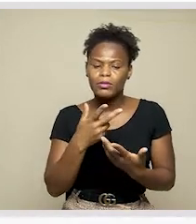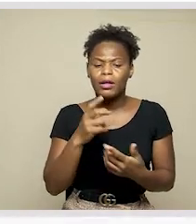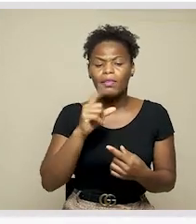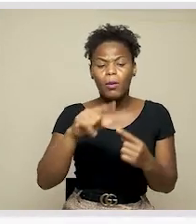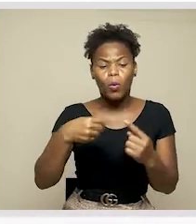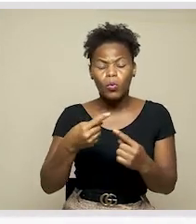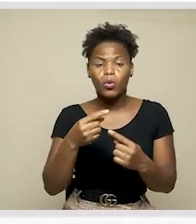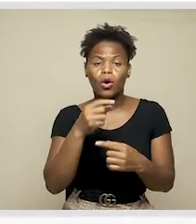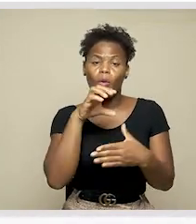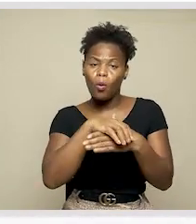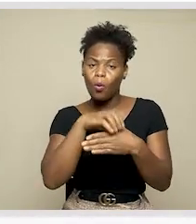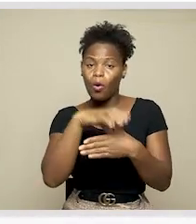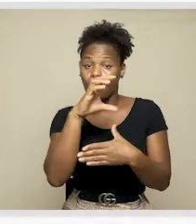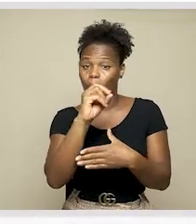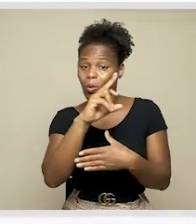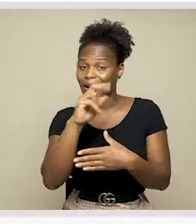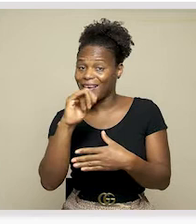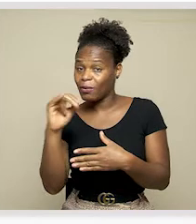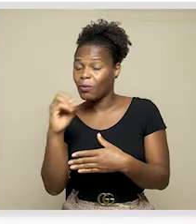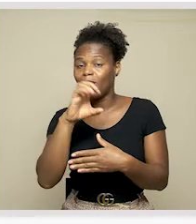Correio de Cabo Verde, de